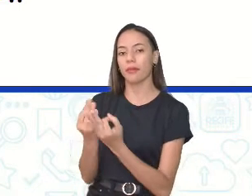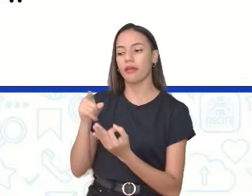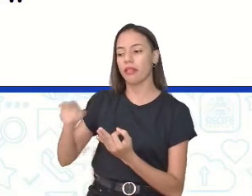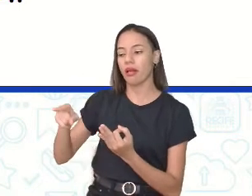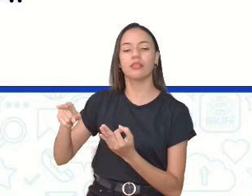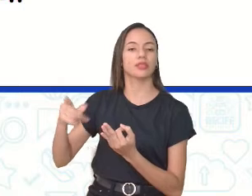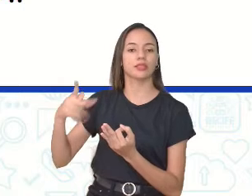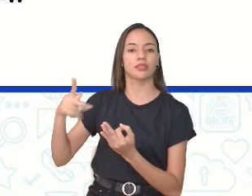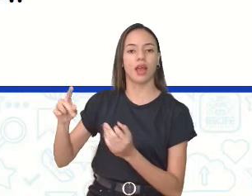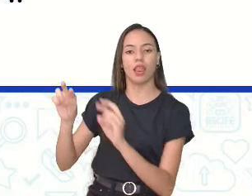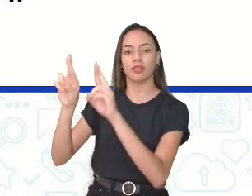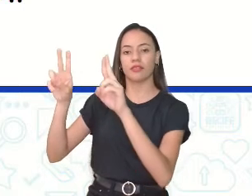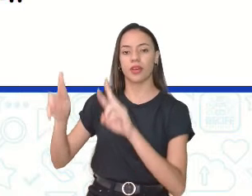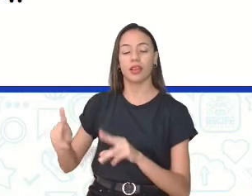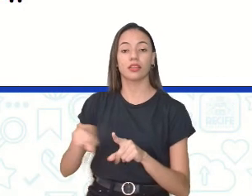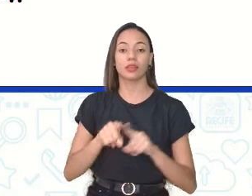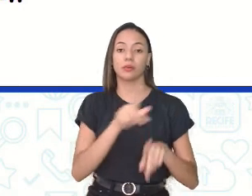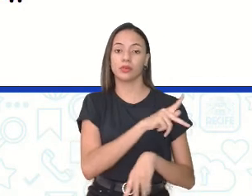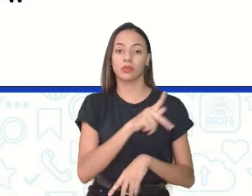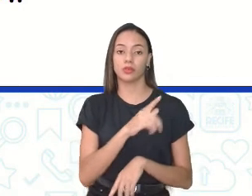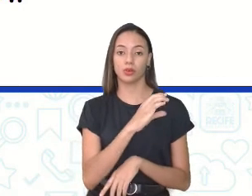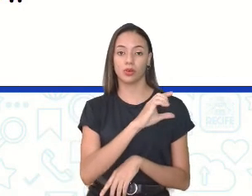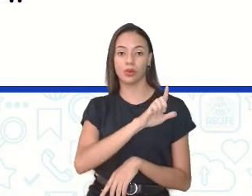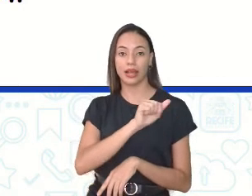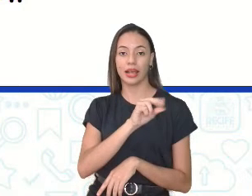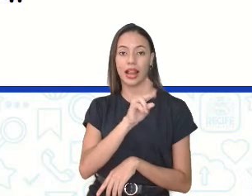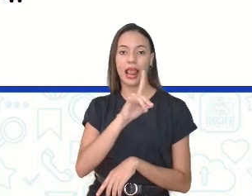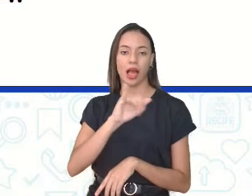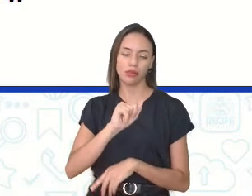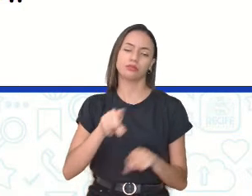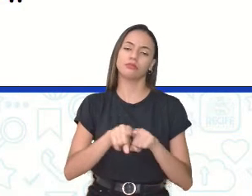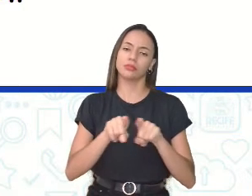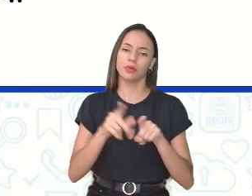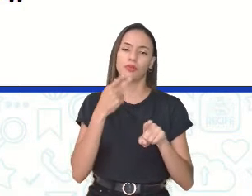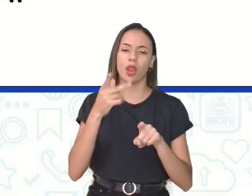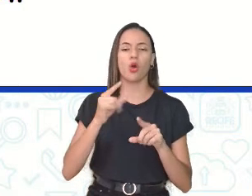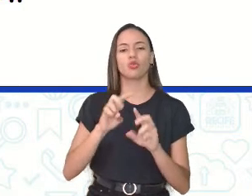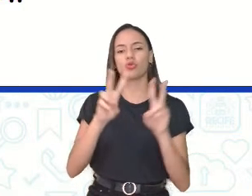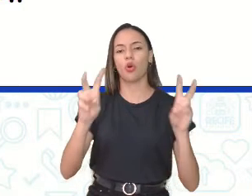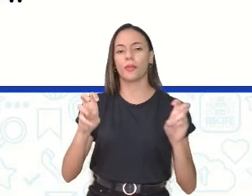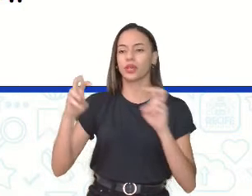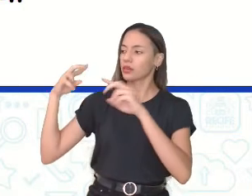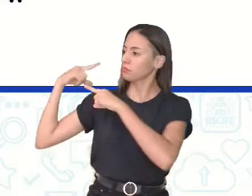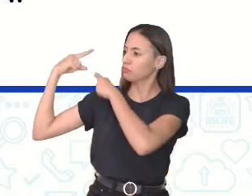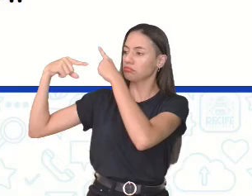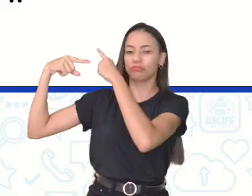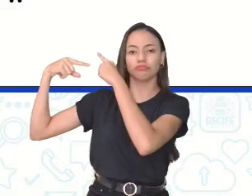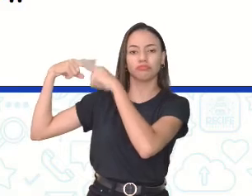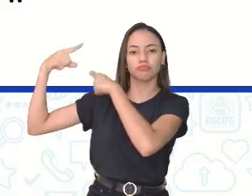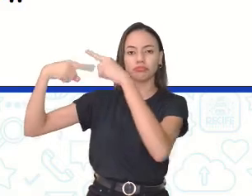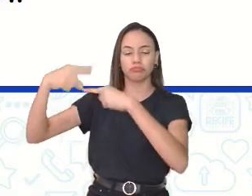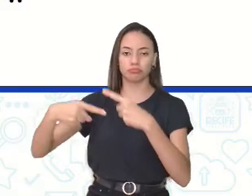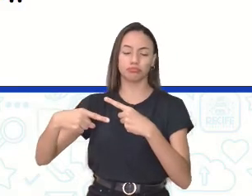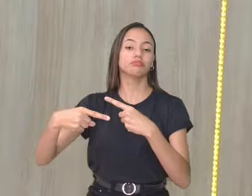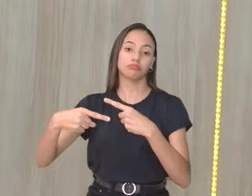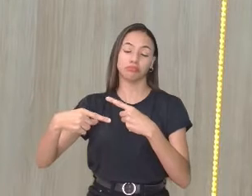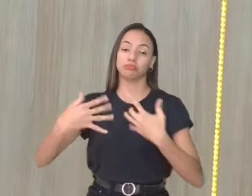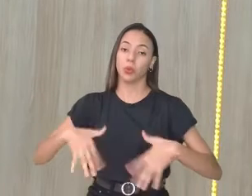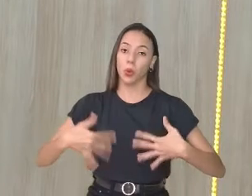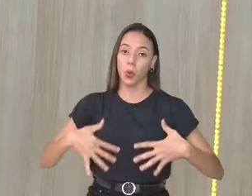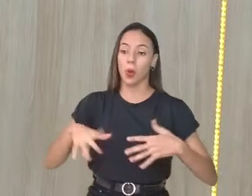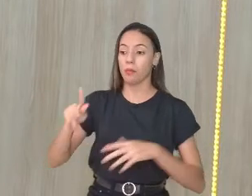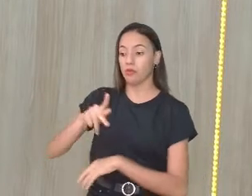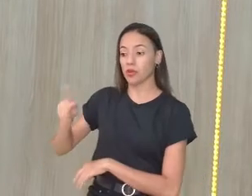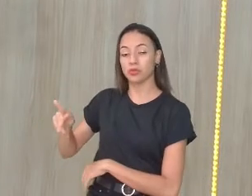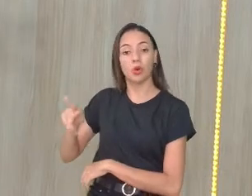mais. A professora Cláudia também falou na aula anterior, né, falando de hereditariedade, viu, professora Viviane? E foi. As professoras contribuíram bastante aqui,